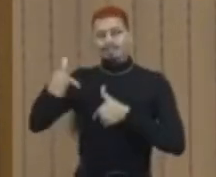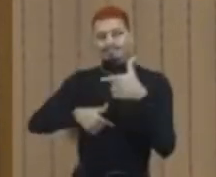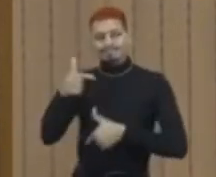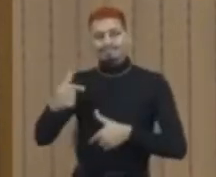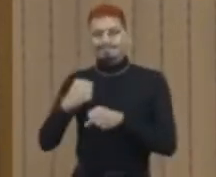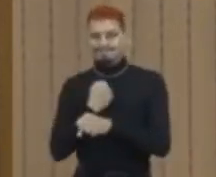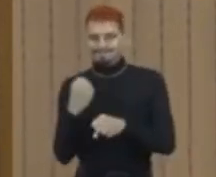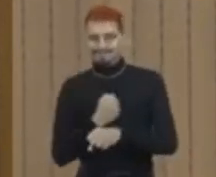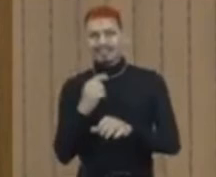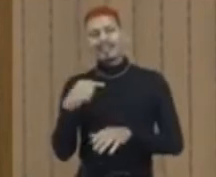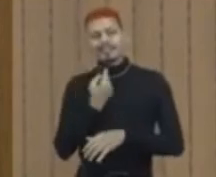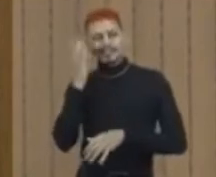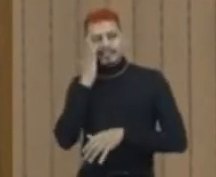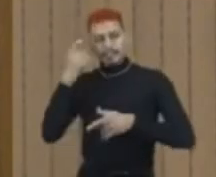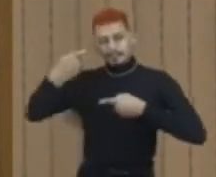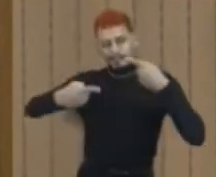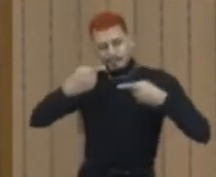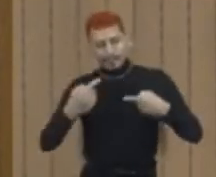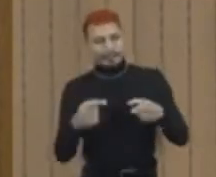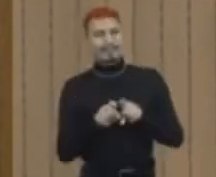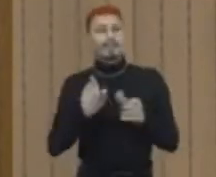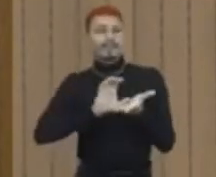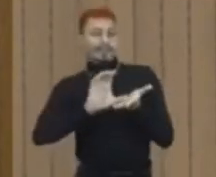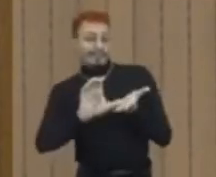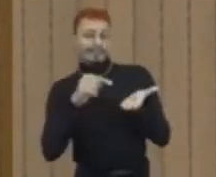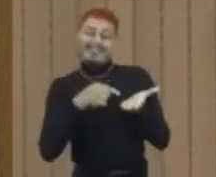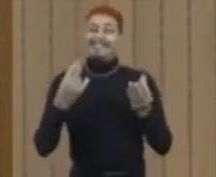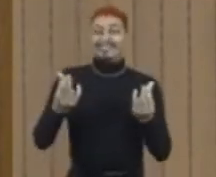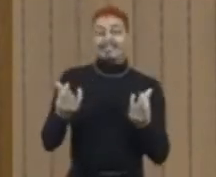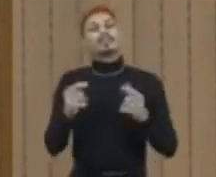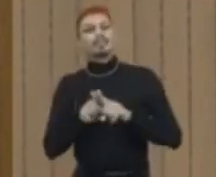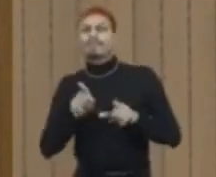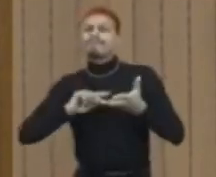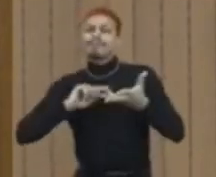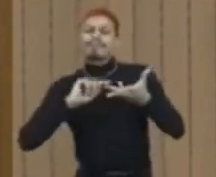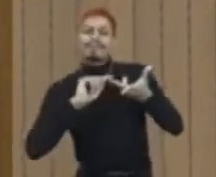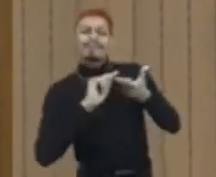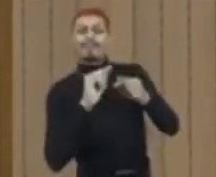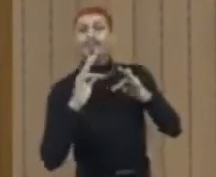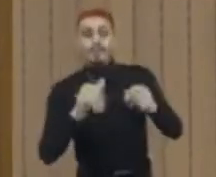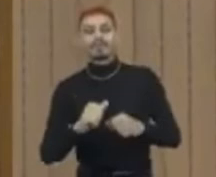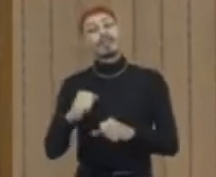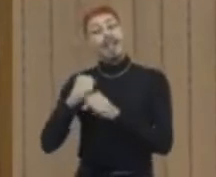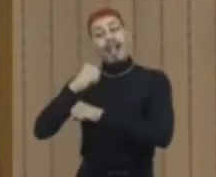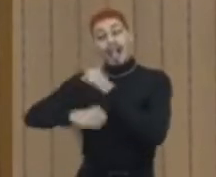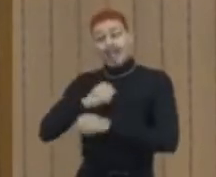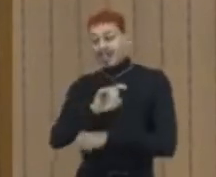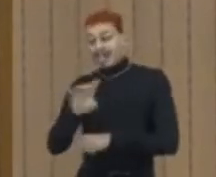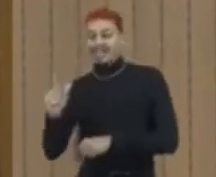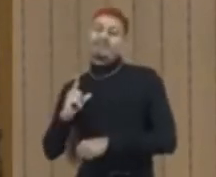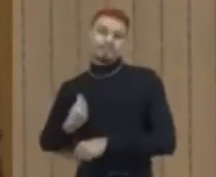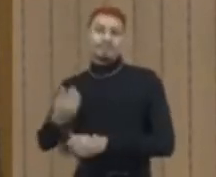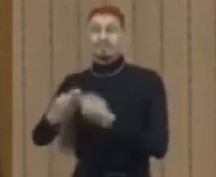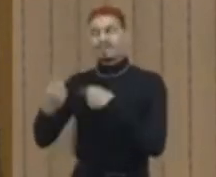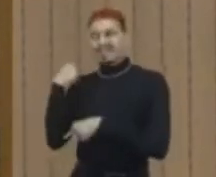gente sabe das dificuldades enfrentadas, questão de orçamento, enfim, várias situações que cada momento, cada ano tem os seus desafios, né? Naquele